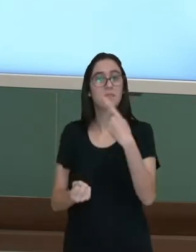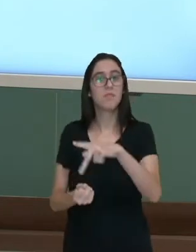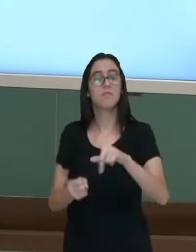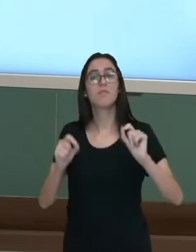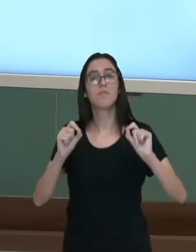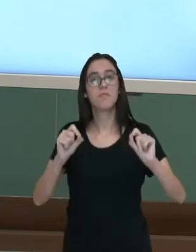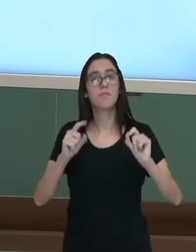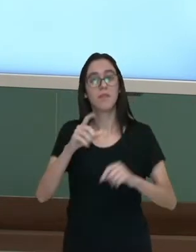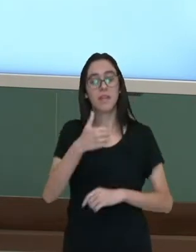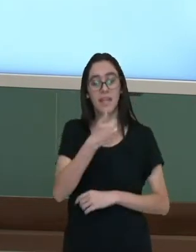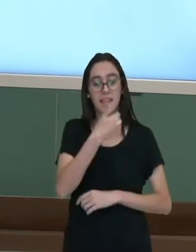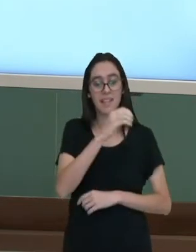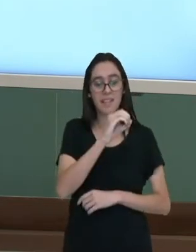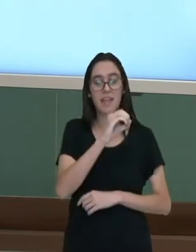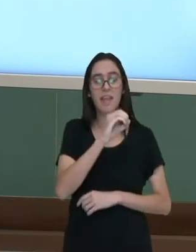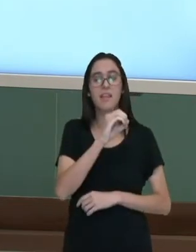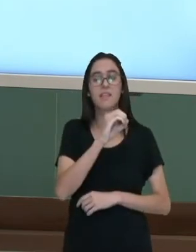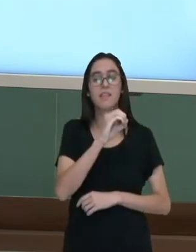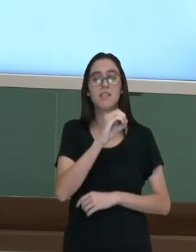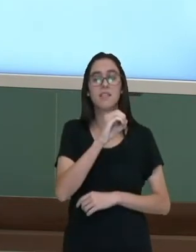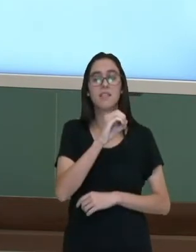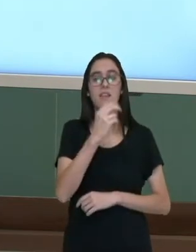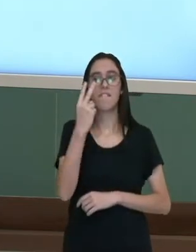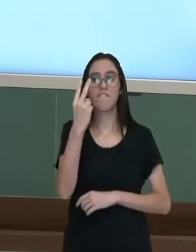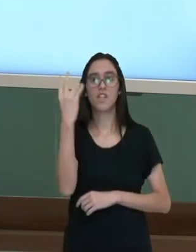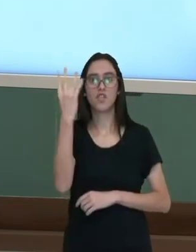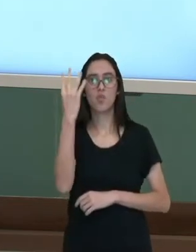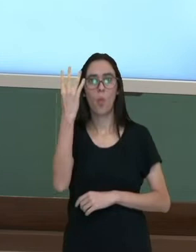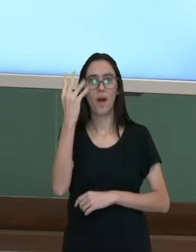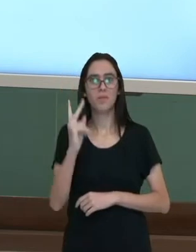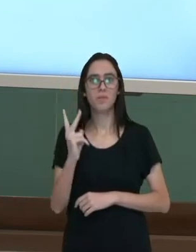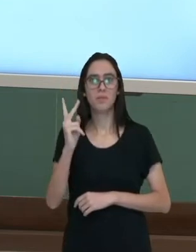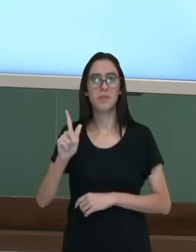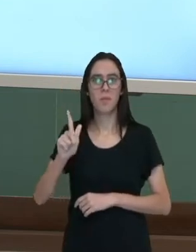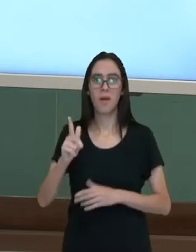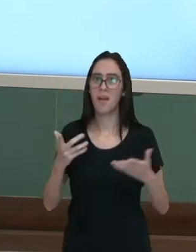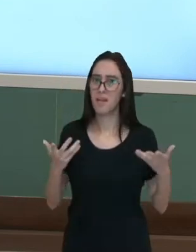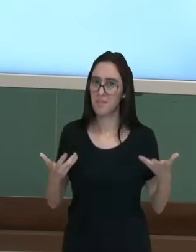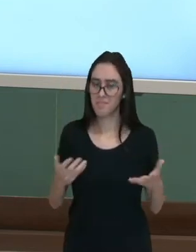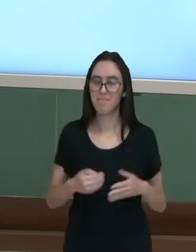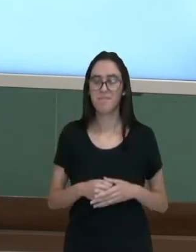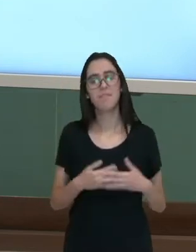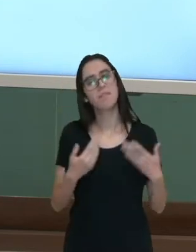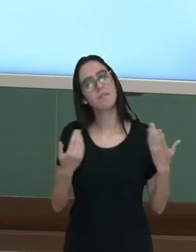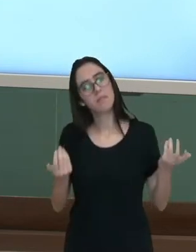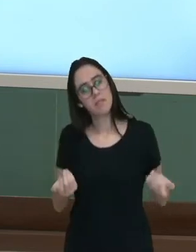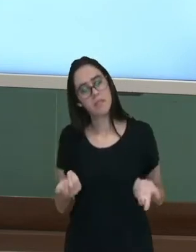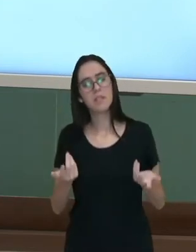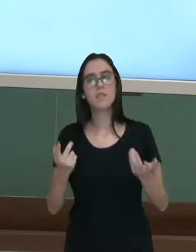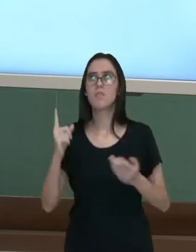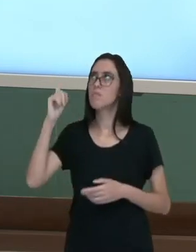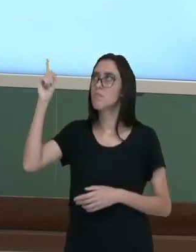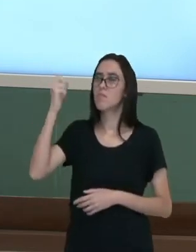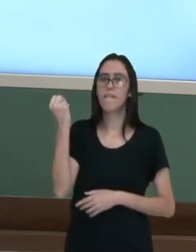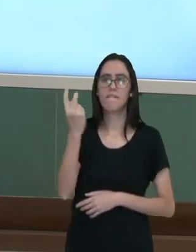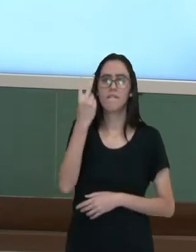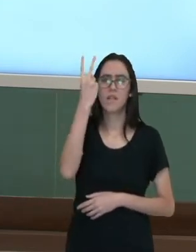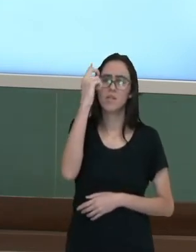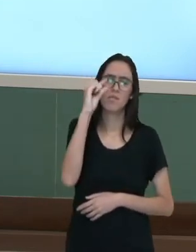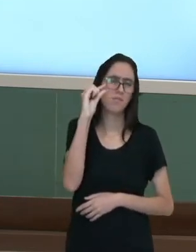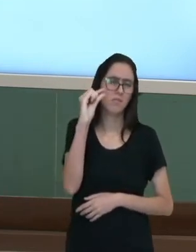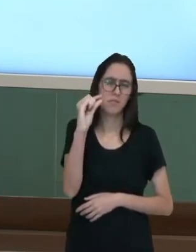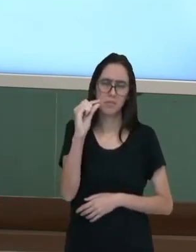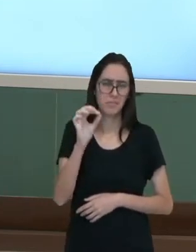10 elevado a 24 kg. Então, assim, aí o 10 a menos 11 ele é, né, de alguma forma amenizado aí